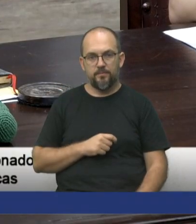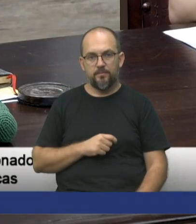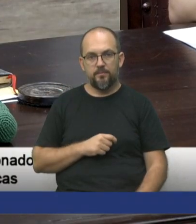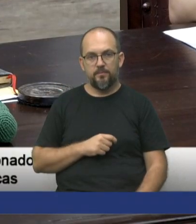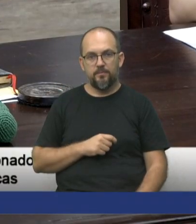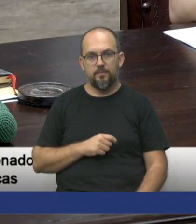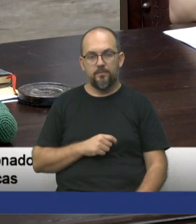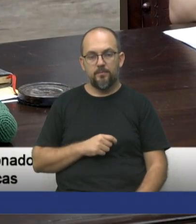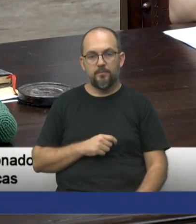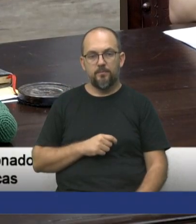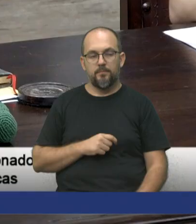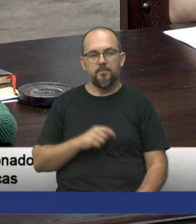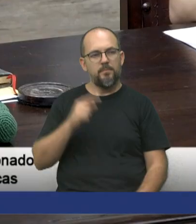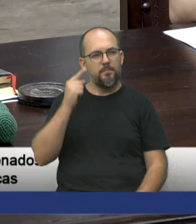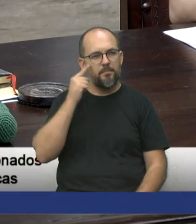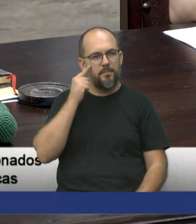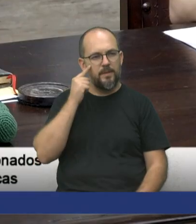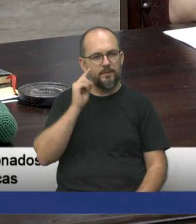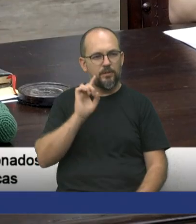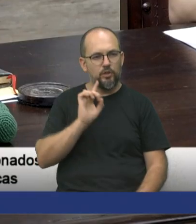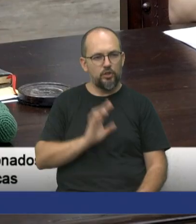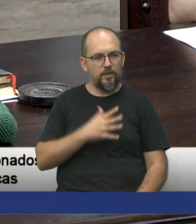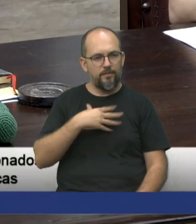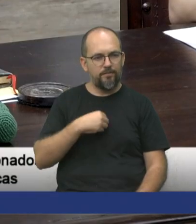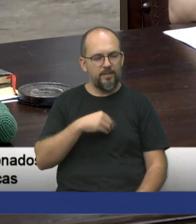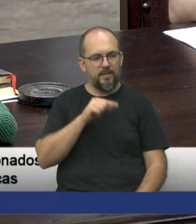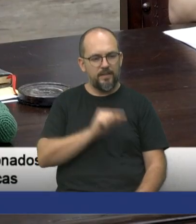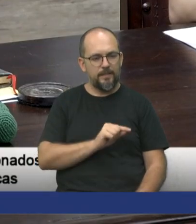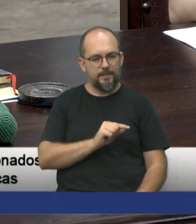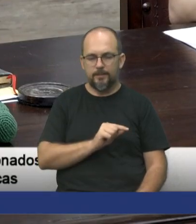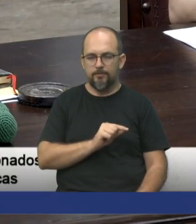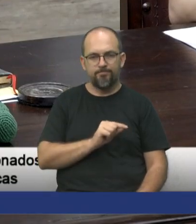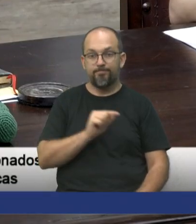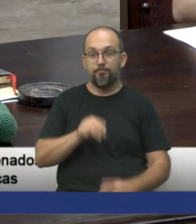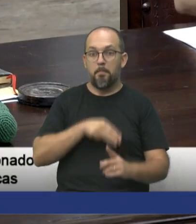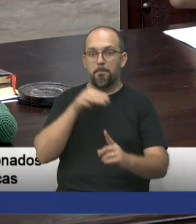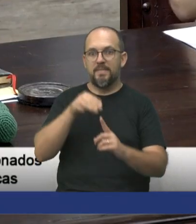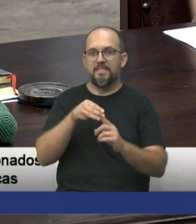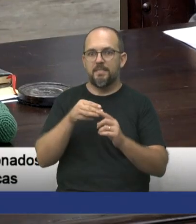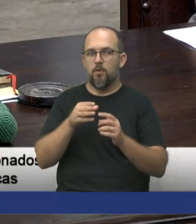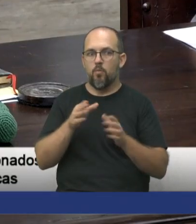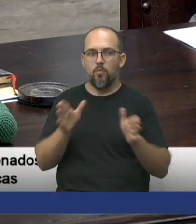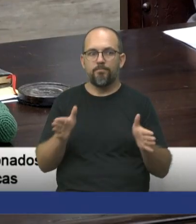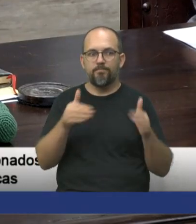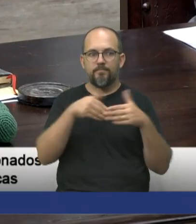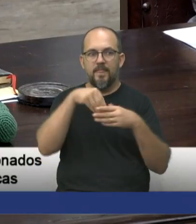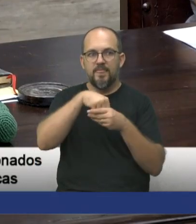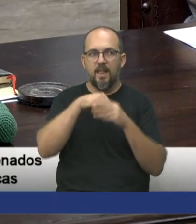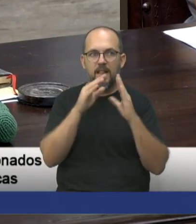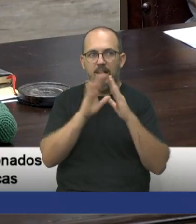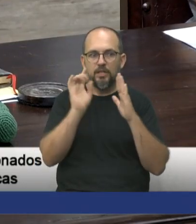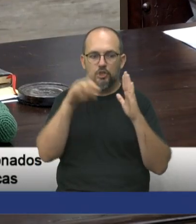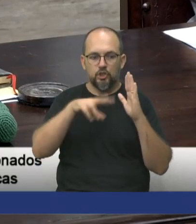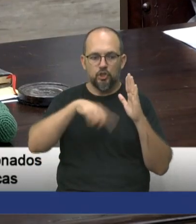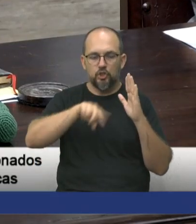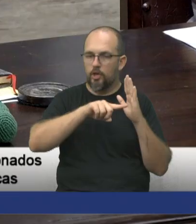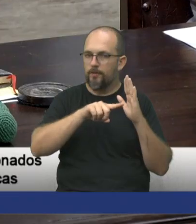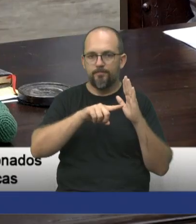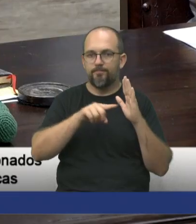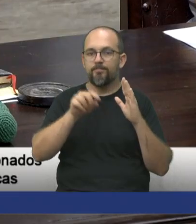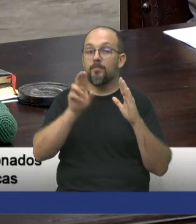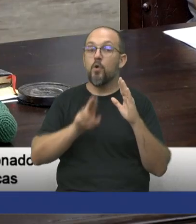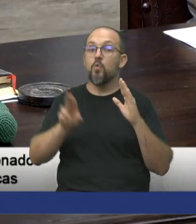ela entendeu que a missão dela era bem maior do que aquela que estava dentro das 4 paredes, então ela usa toda